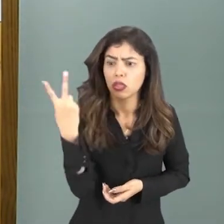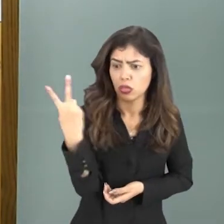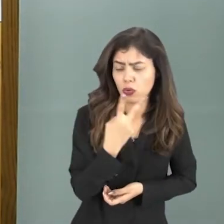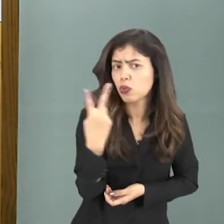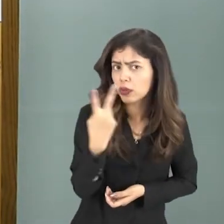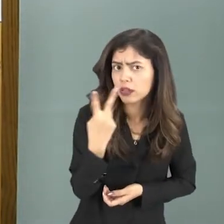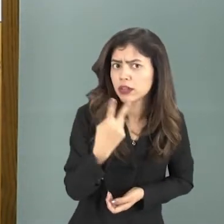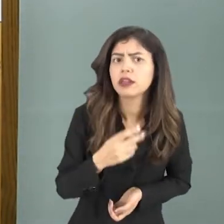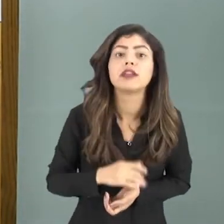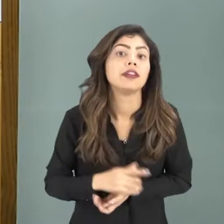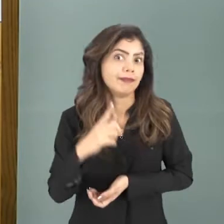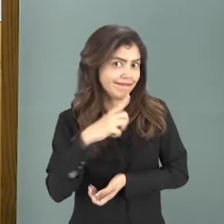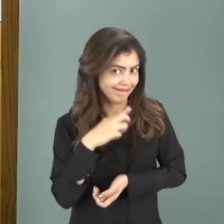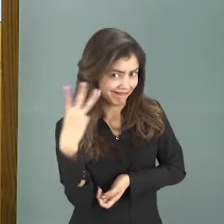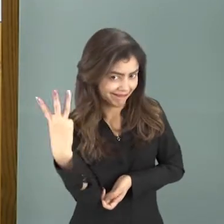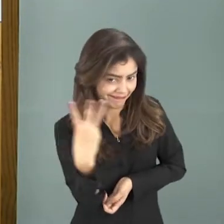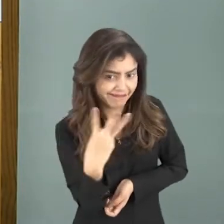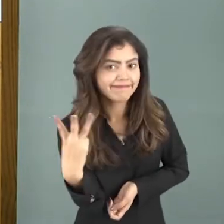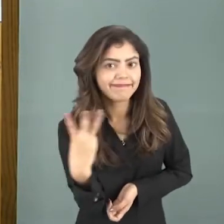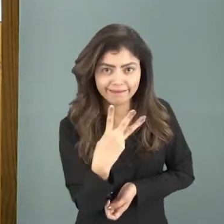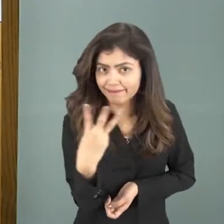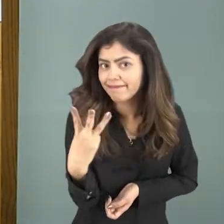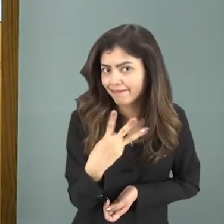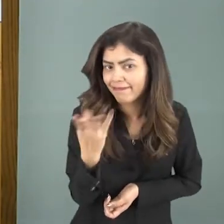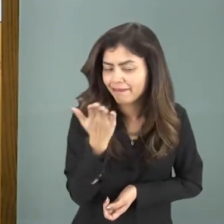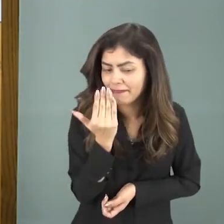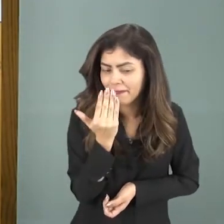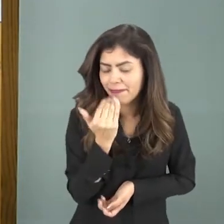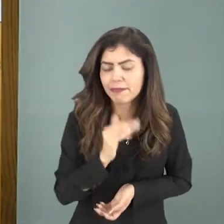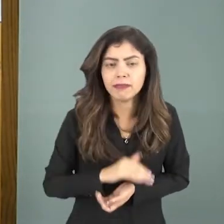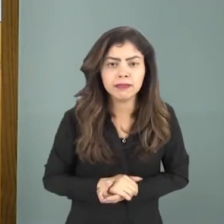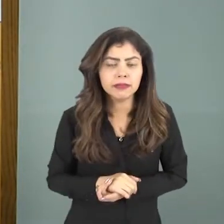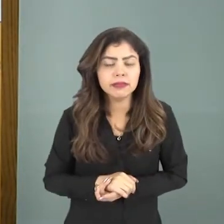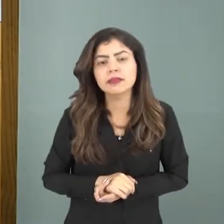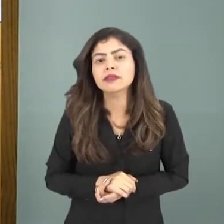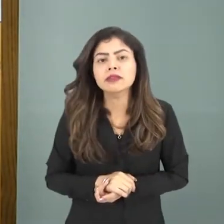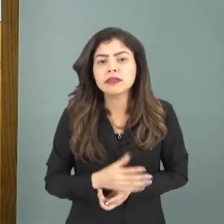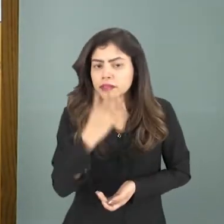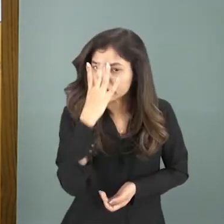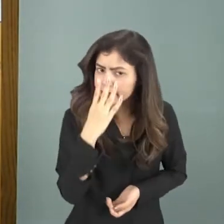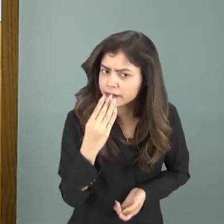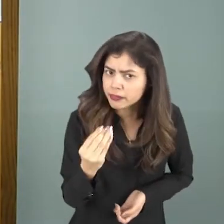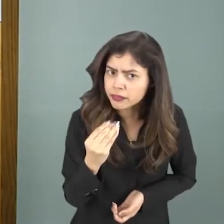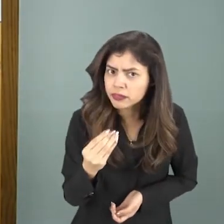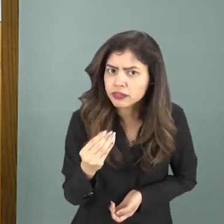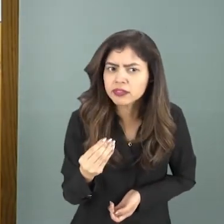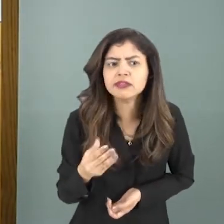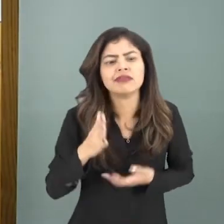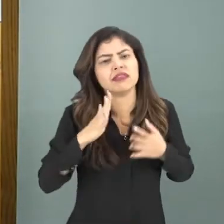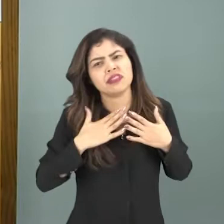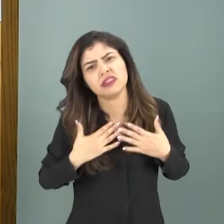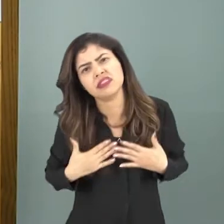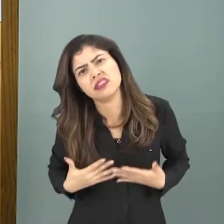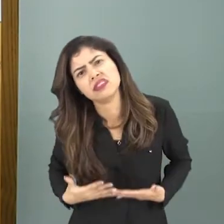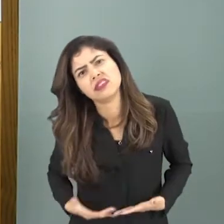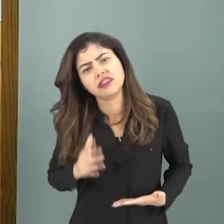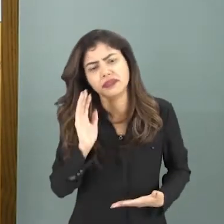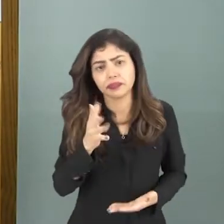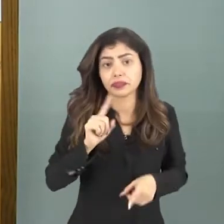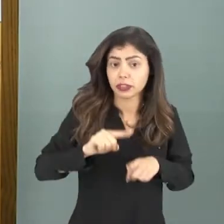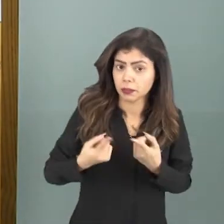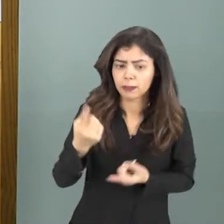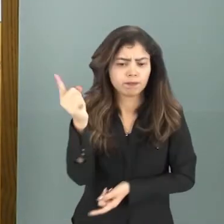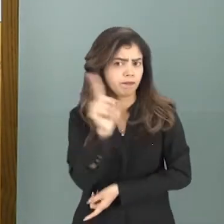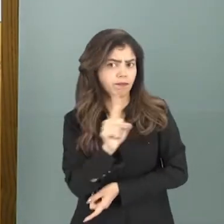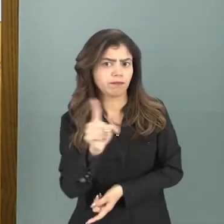vez de 2 porquinhos, ele teria 3 porquinhos para se alimentar. O lobo já estava ficando um pouco